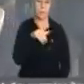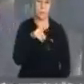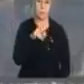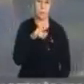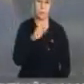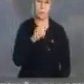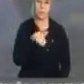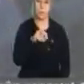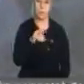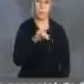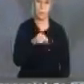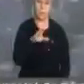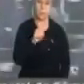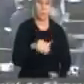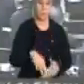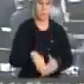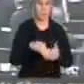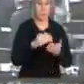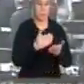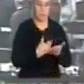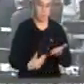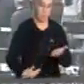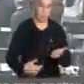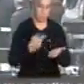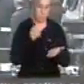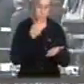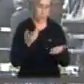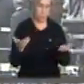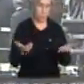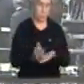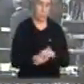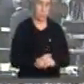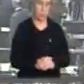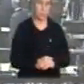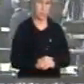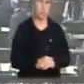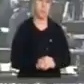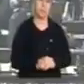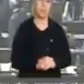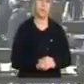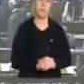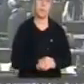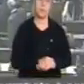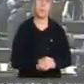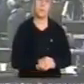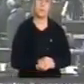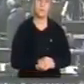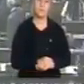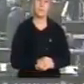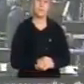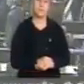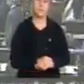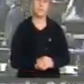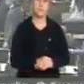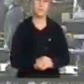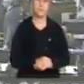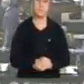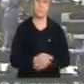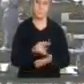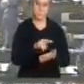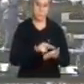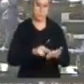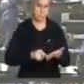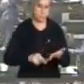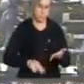de Sergipe, líder do governo. A leitura de parte da decisão do ministro